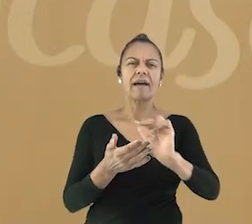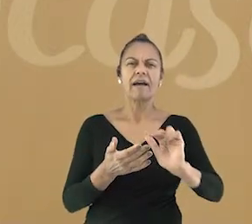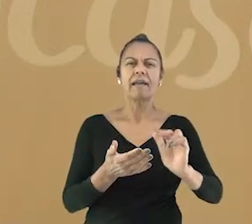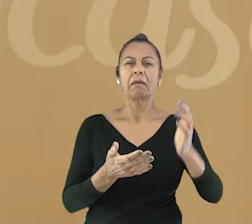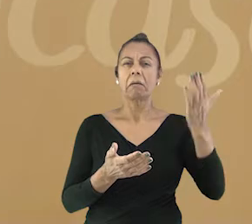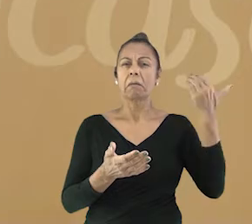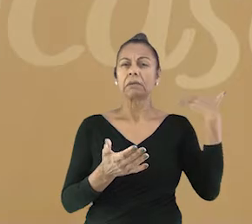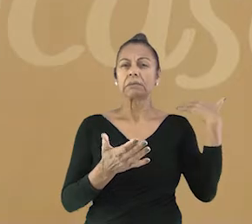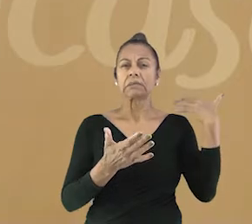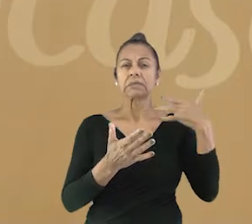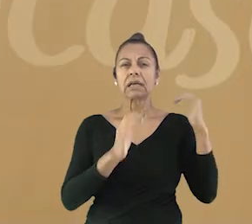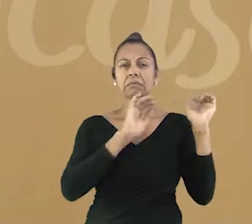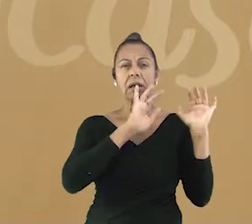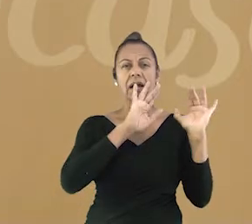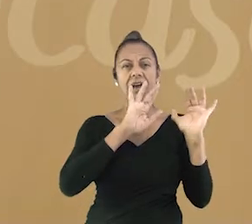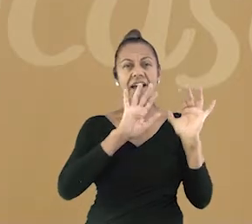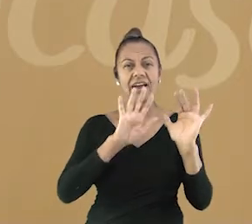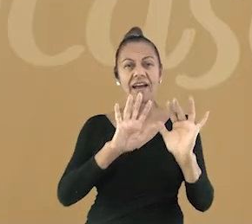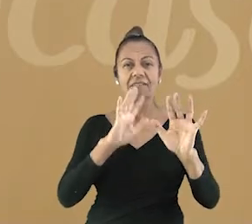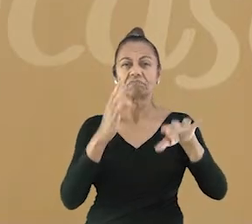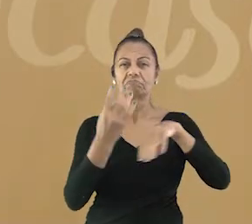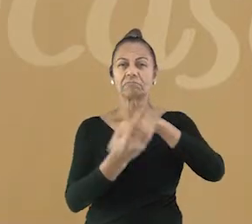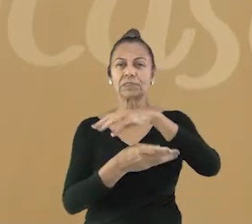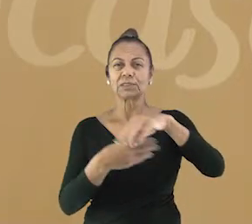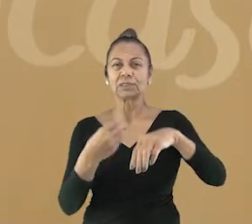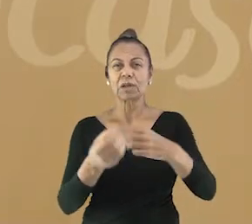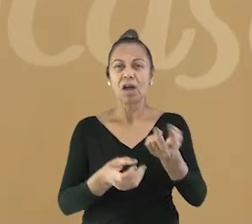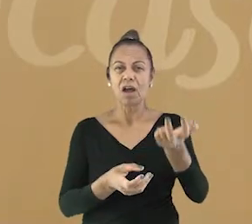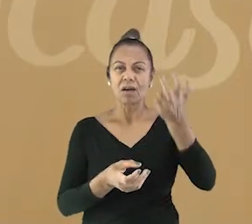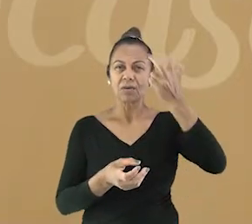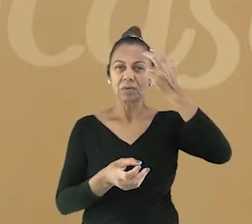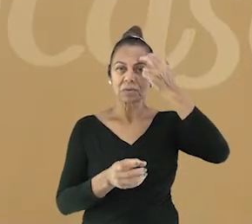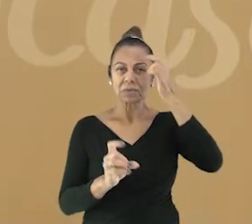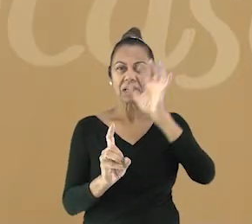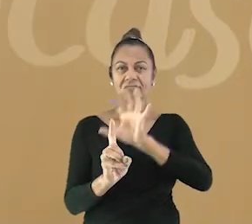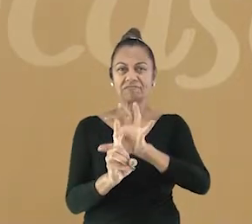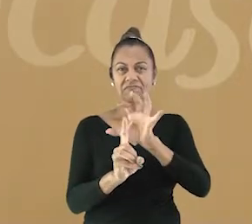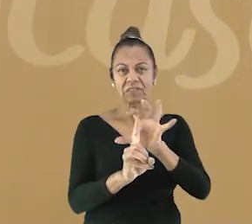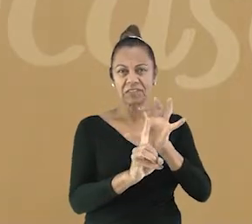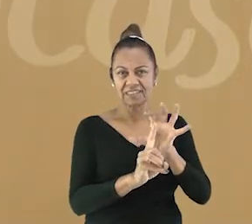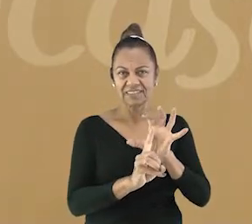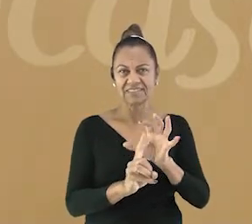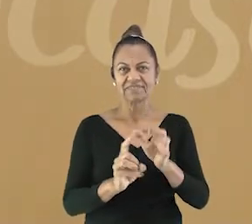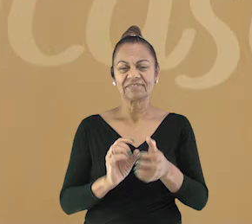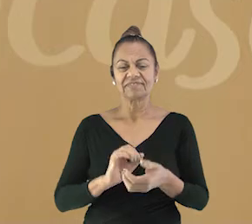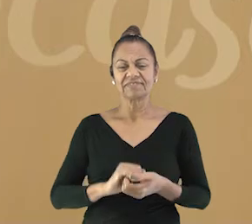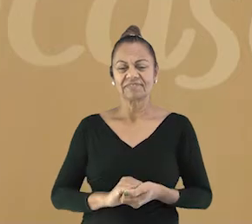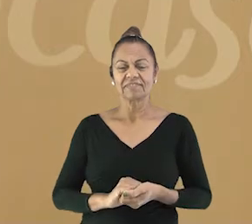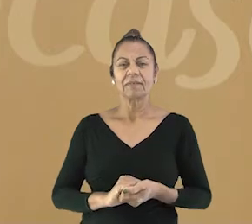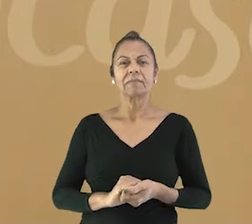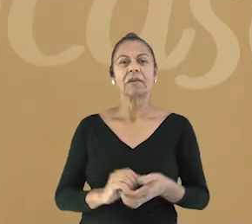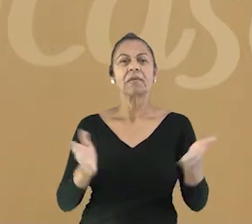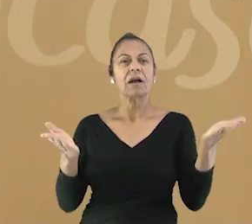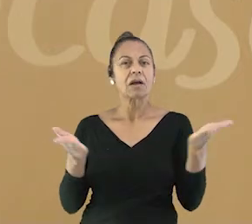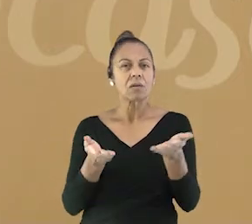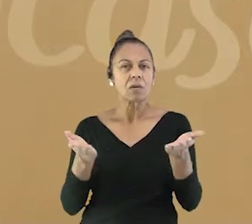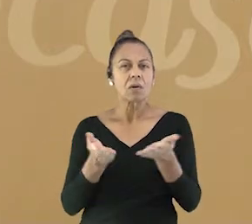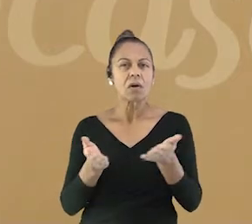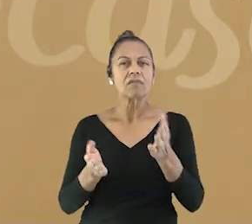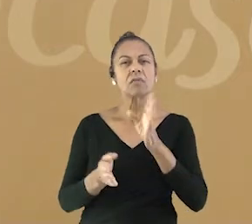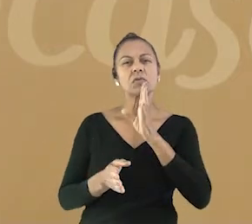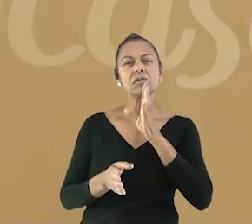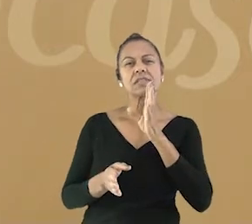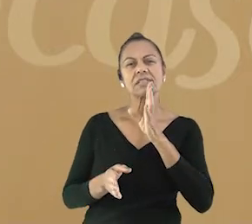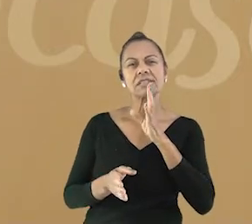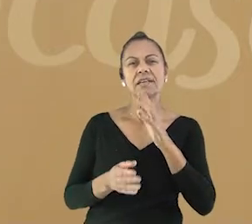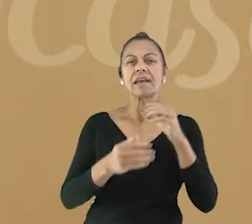aula. Aqui, no estado do Espírito Santo, a cultura é recheada de influências de outros